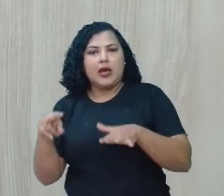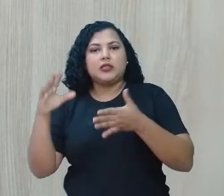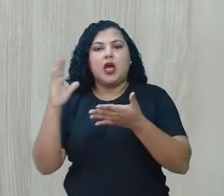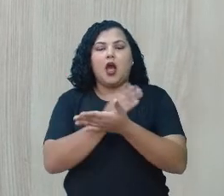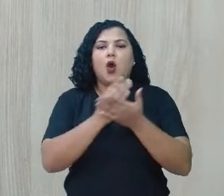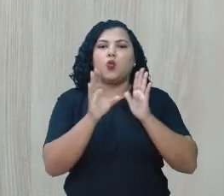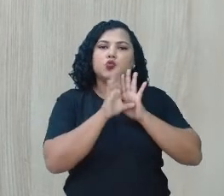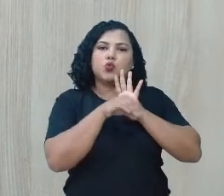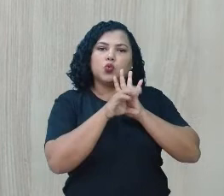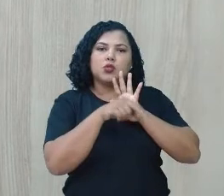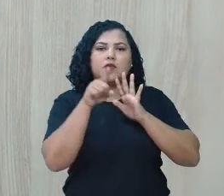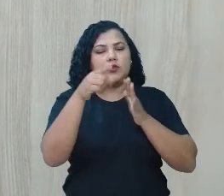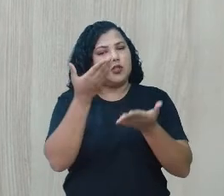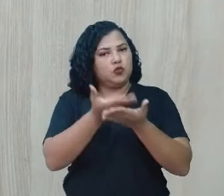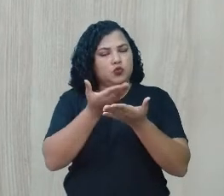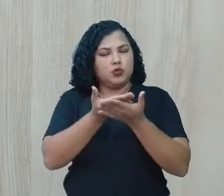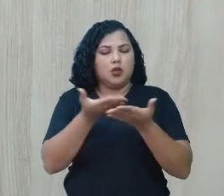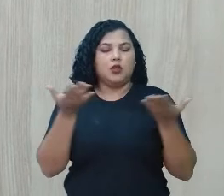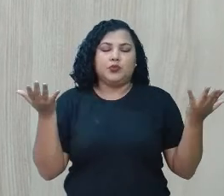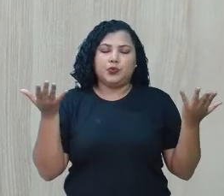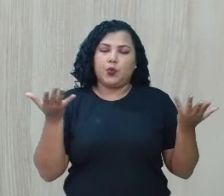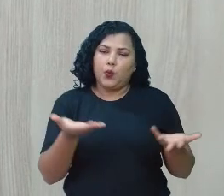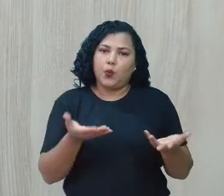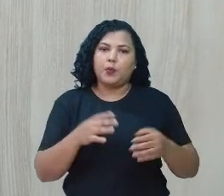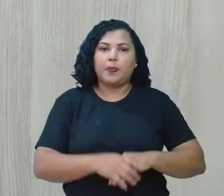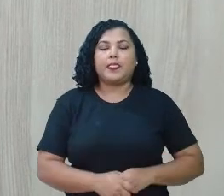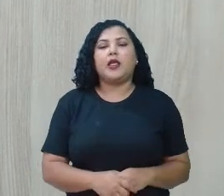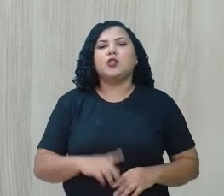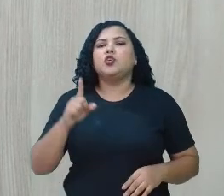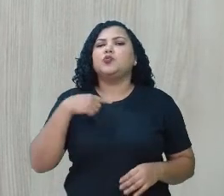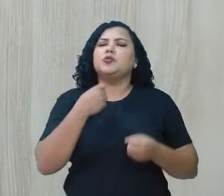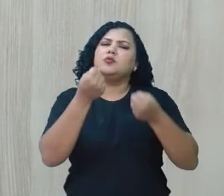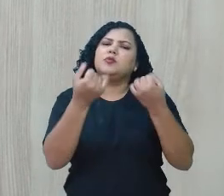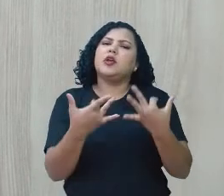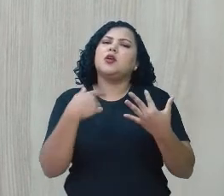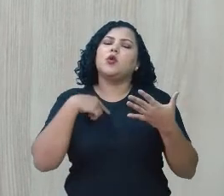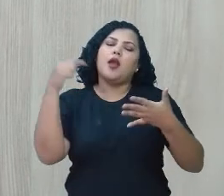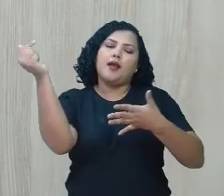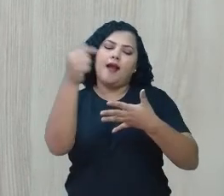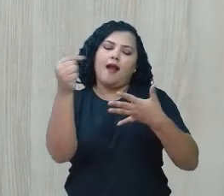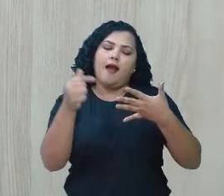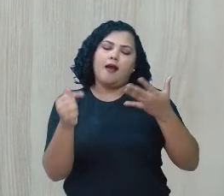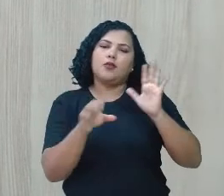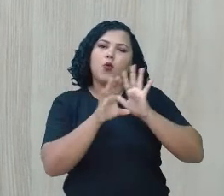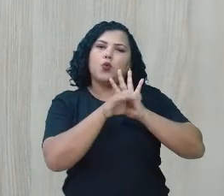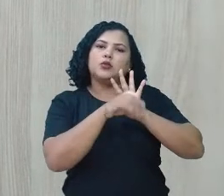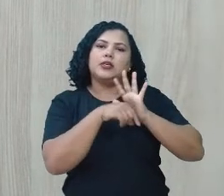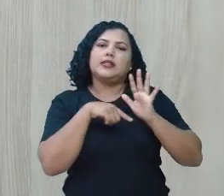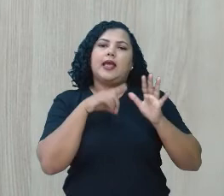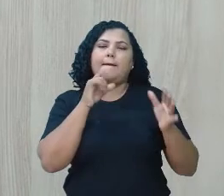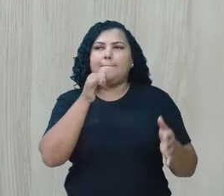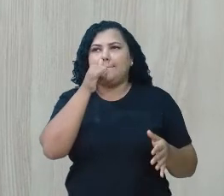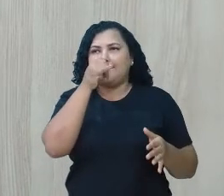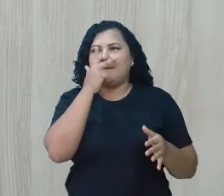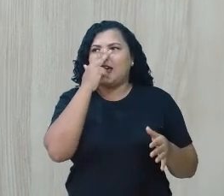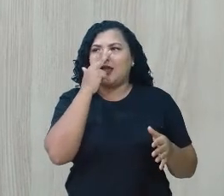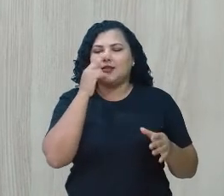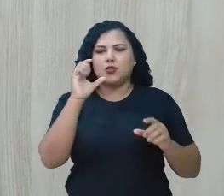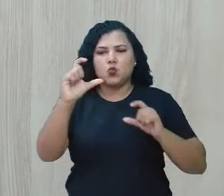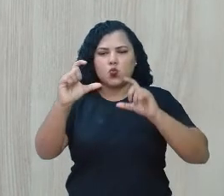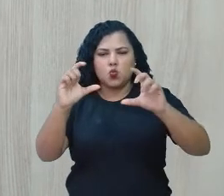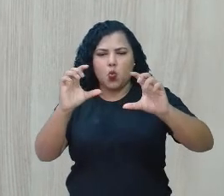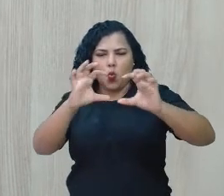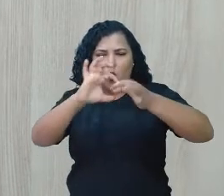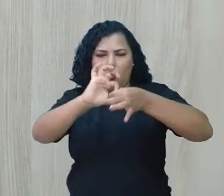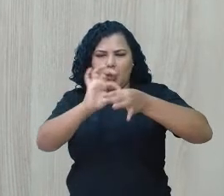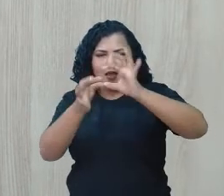conceitos que você está trabalhando com eles, a gente pode dizer que cada conceito desse é como se fosse uma peça de um quebra-cabeça, né? Então,